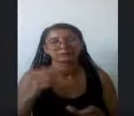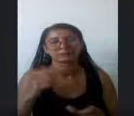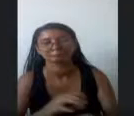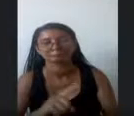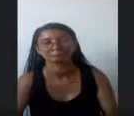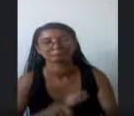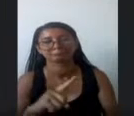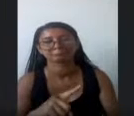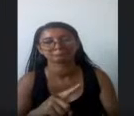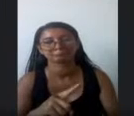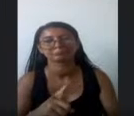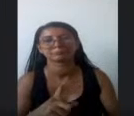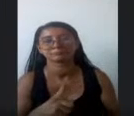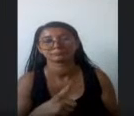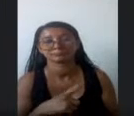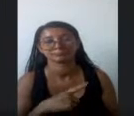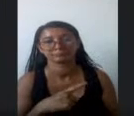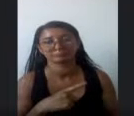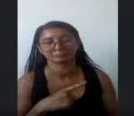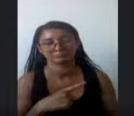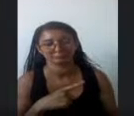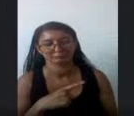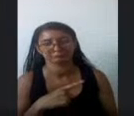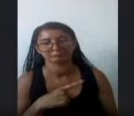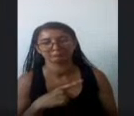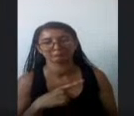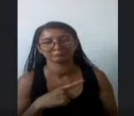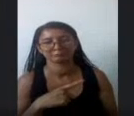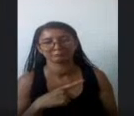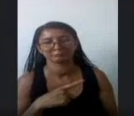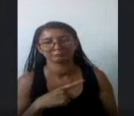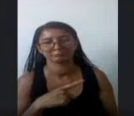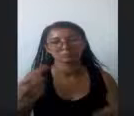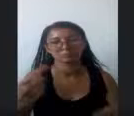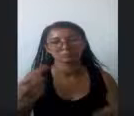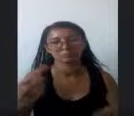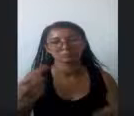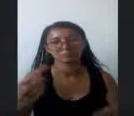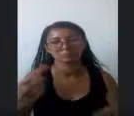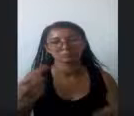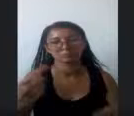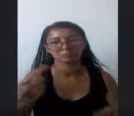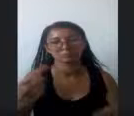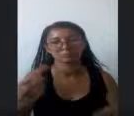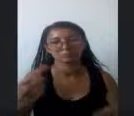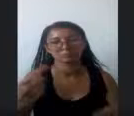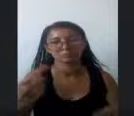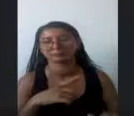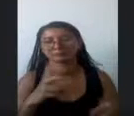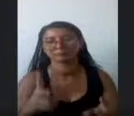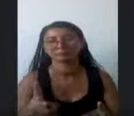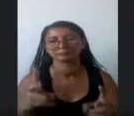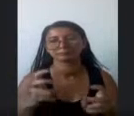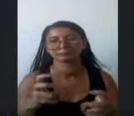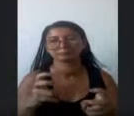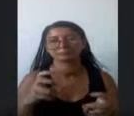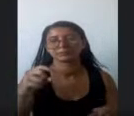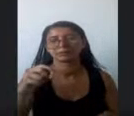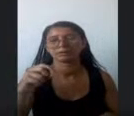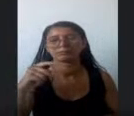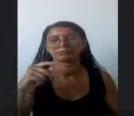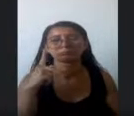na formulação e na implementação dessas políticas de promoção da equidade, né? Então, quando eu vejo a Paraíba, né, só